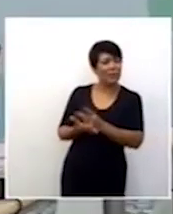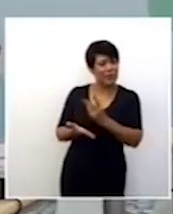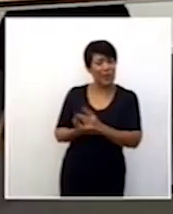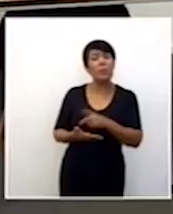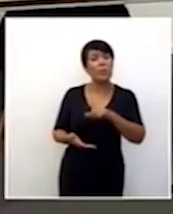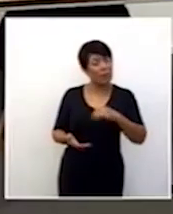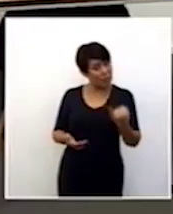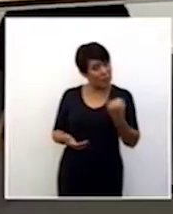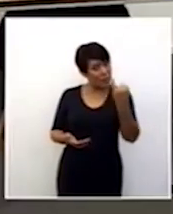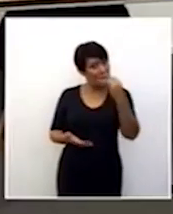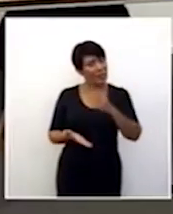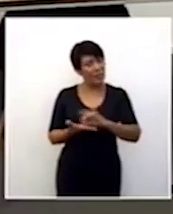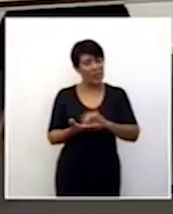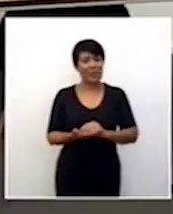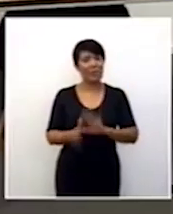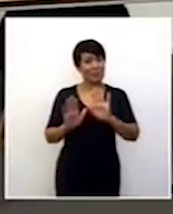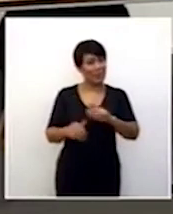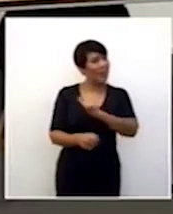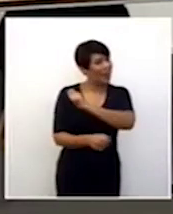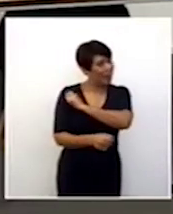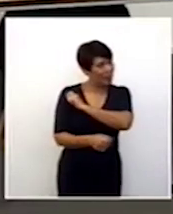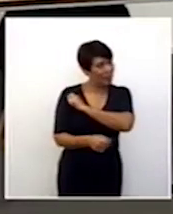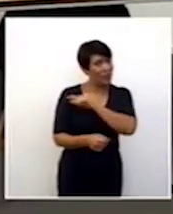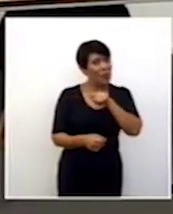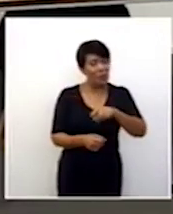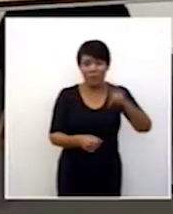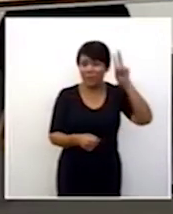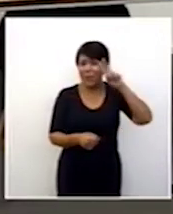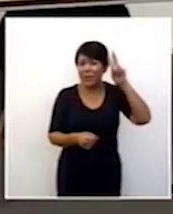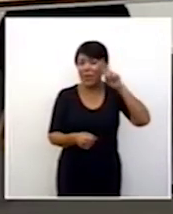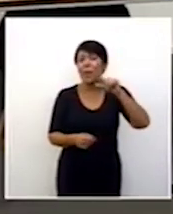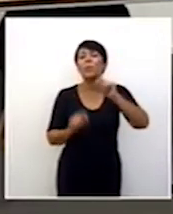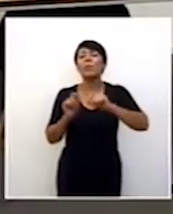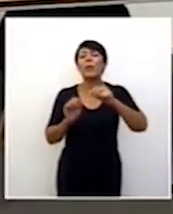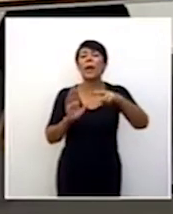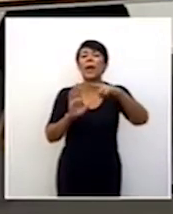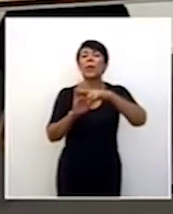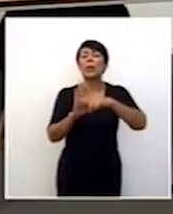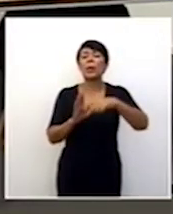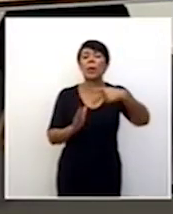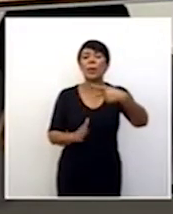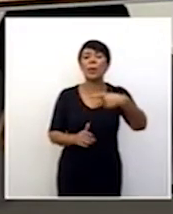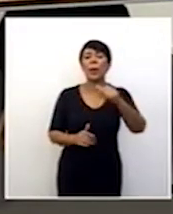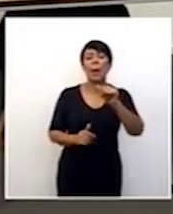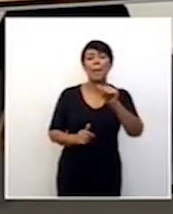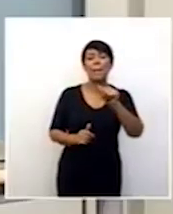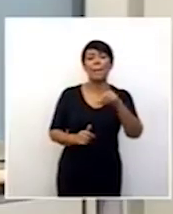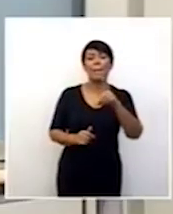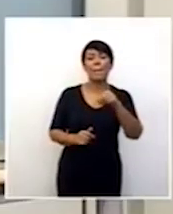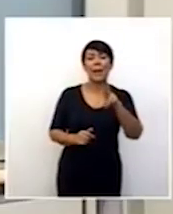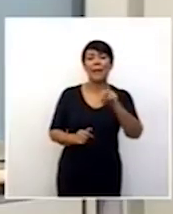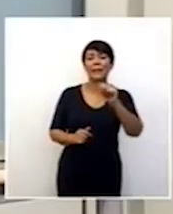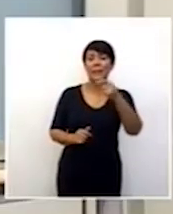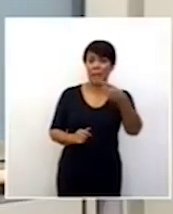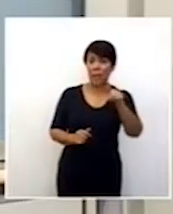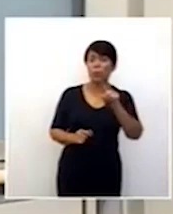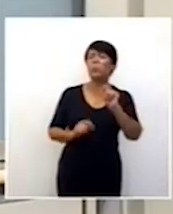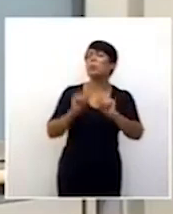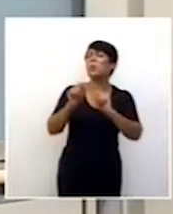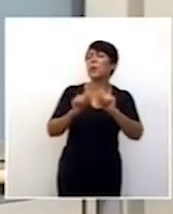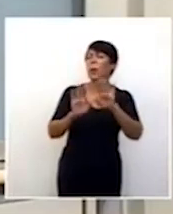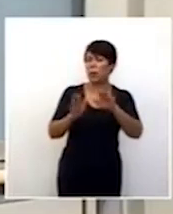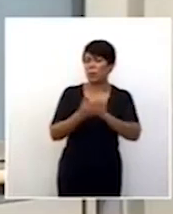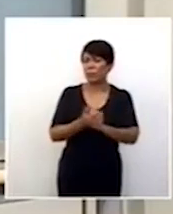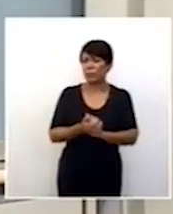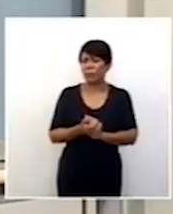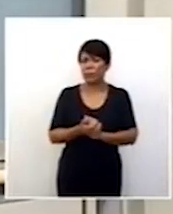mesmo. Aluno do nono ano, você lembra o que é norma padrão? Quando a gente fala em norma padrão, o que é? Pense bem,